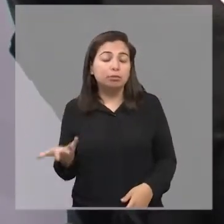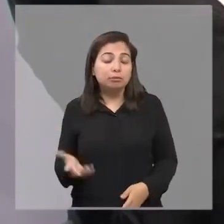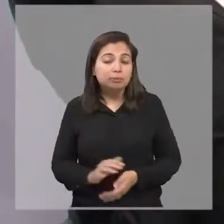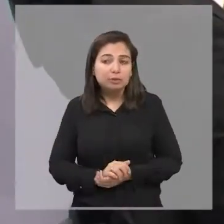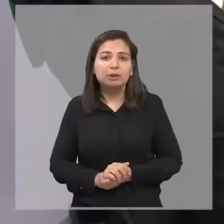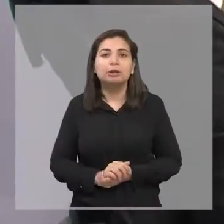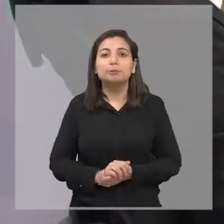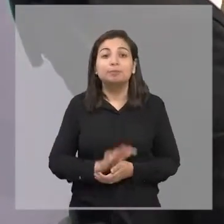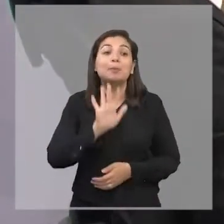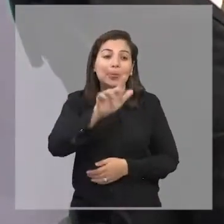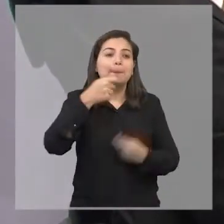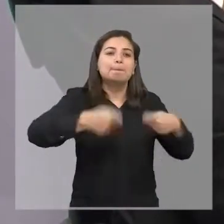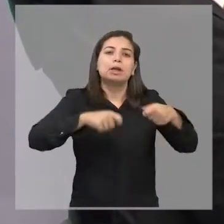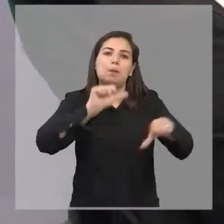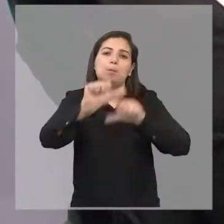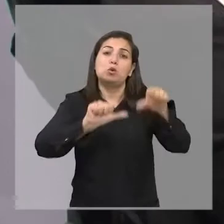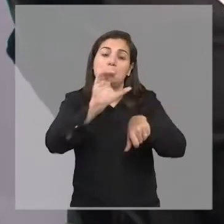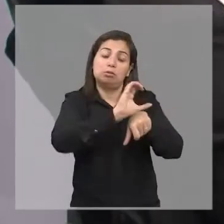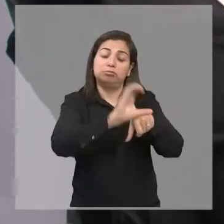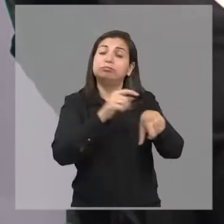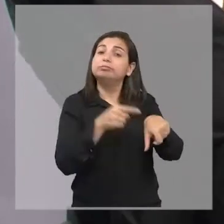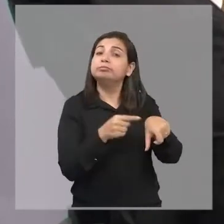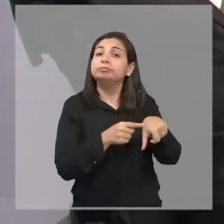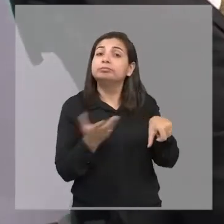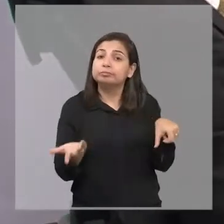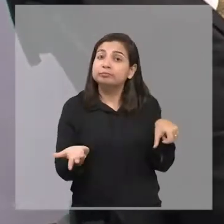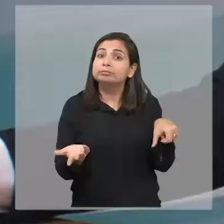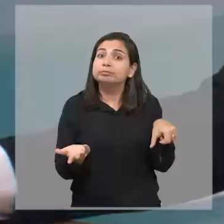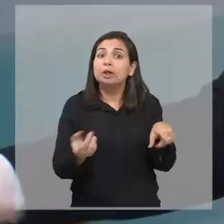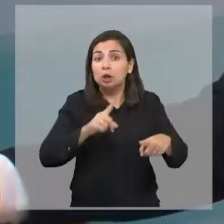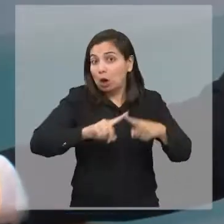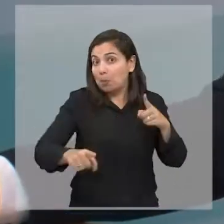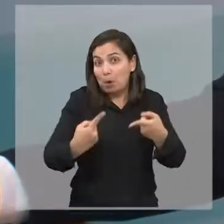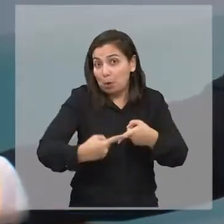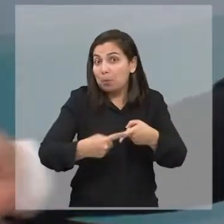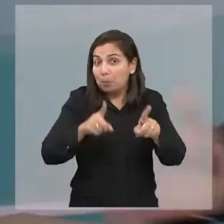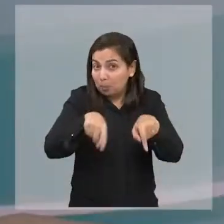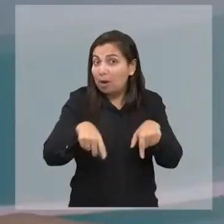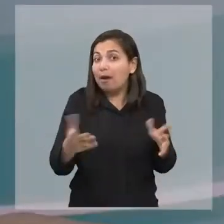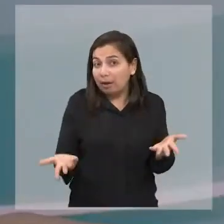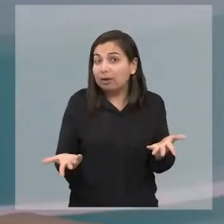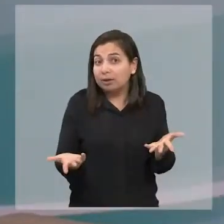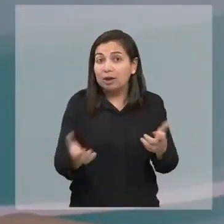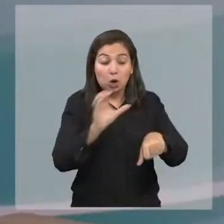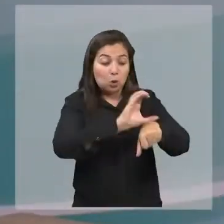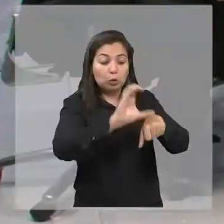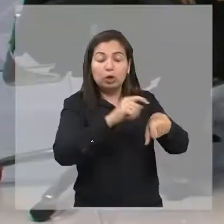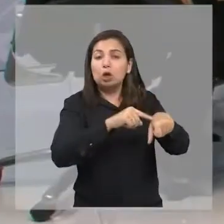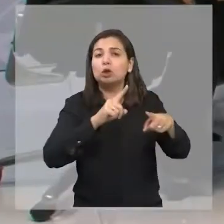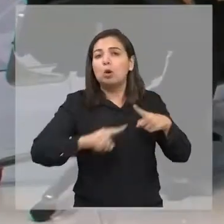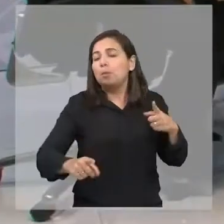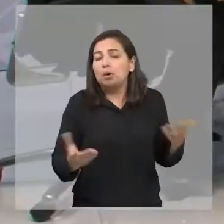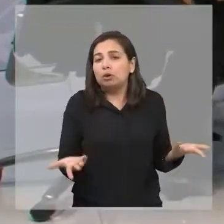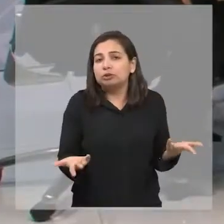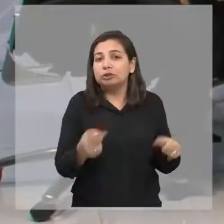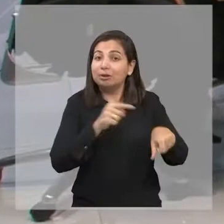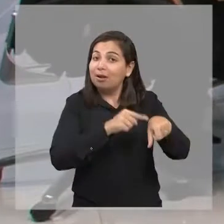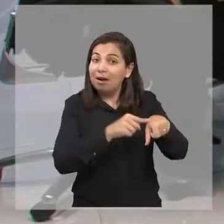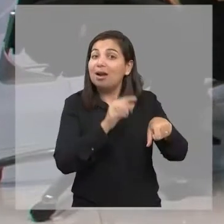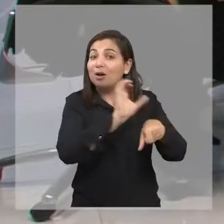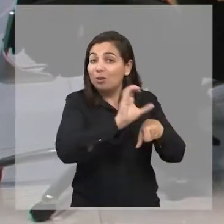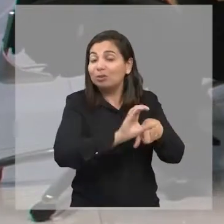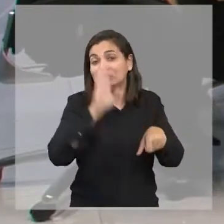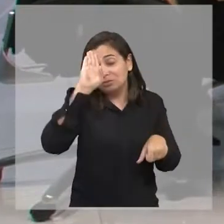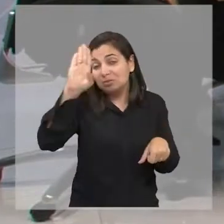lá o Onix mudando a Constituição. Mude a Constituição. Pronto. Não pode por isso. Ah, tá certo. Não pode por isso, porque a Constituição não pode. A Constituição não